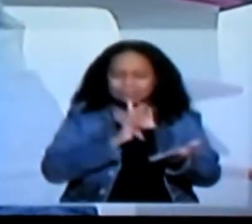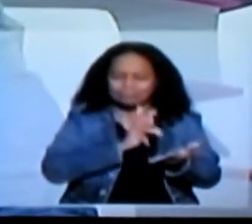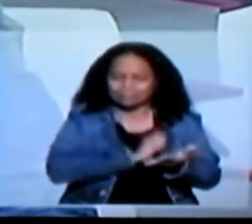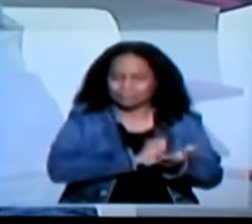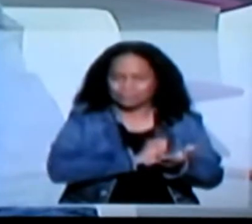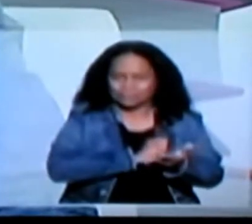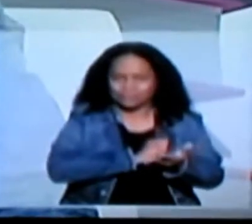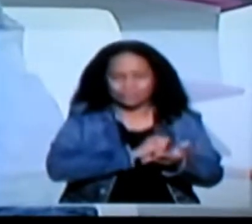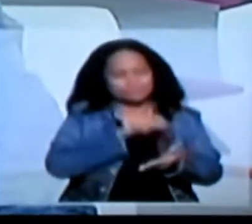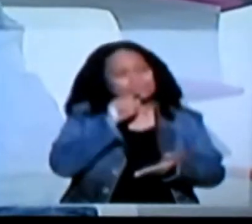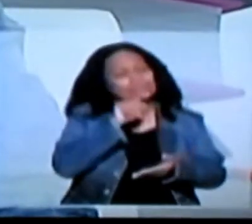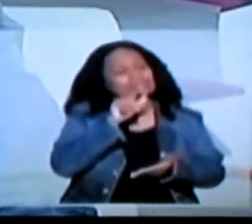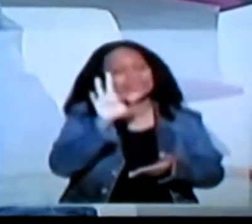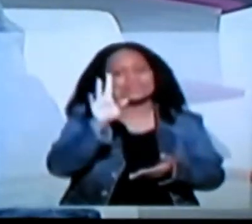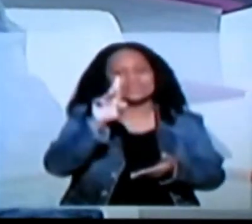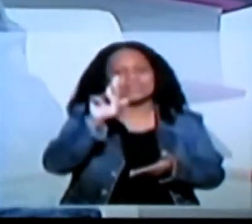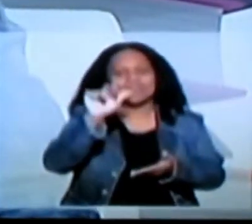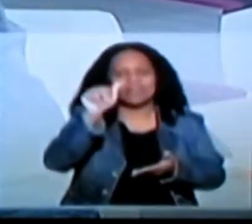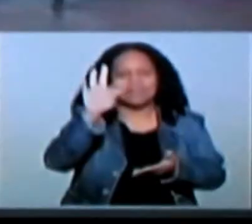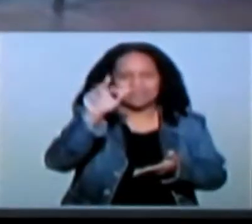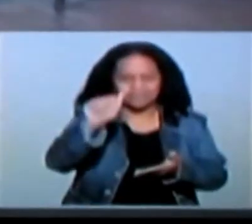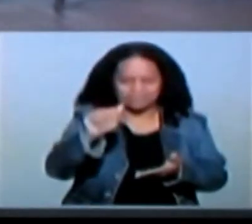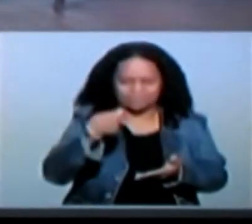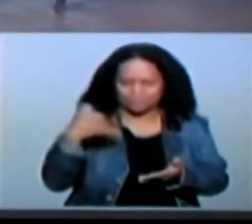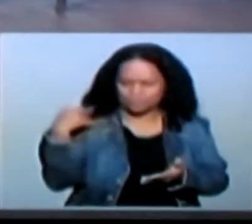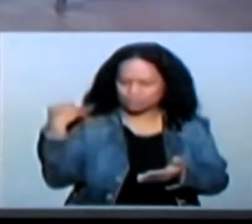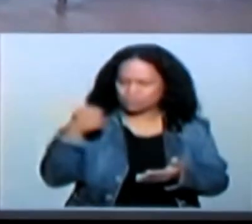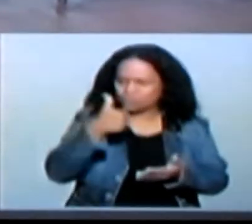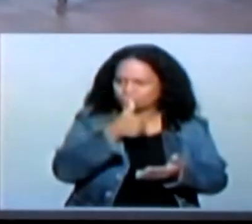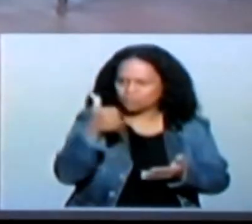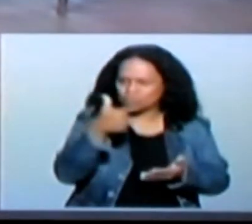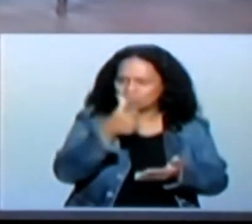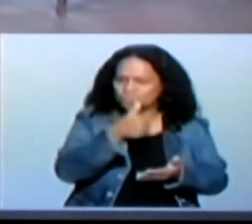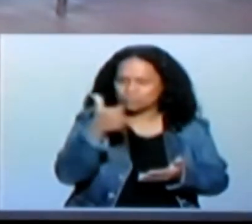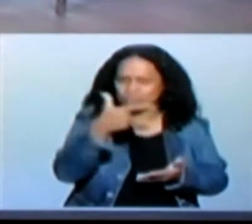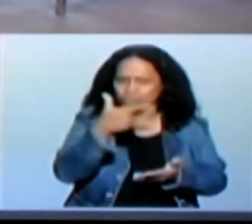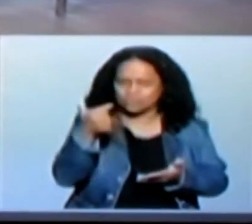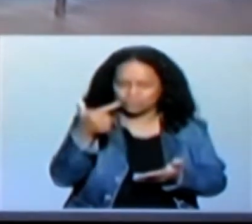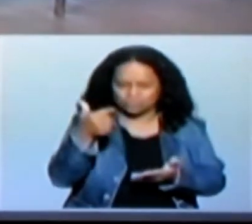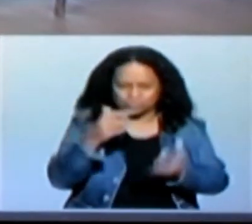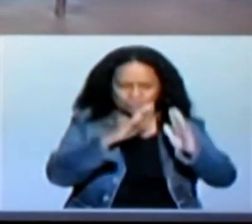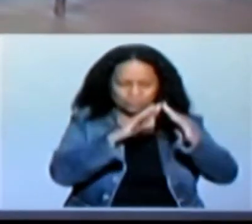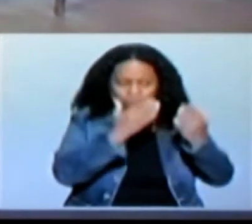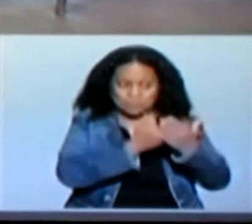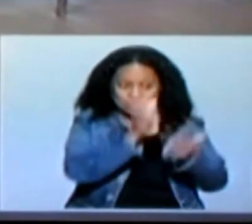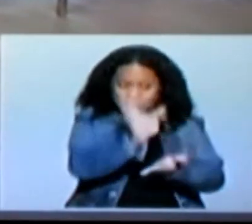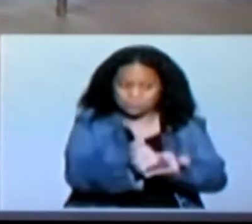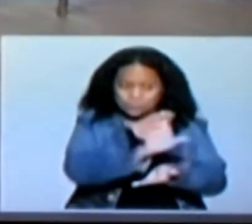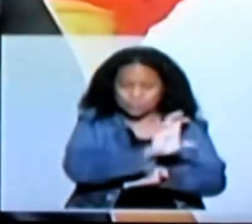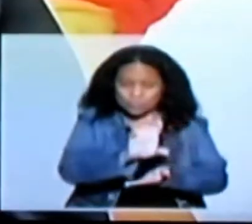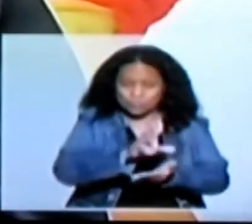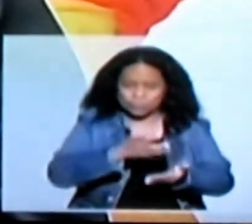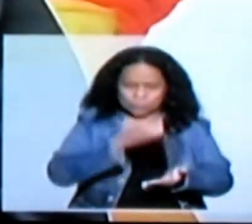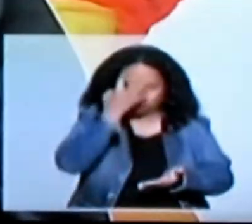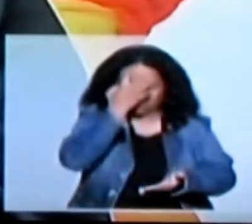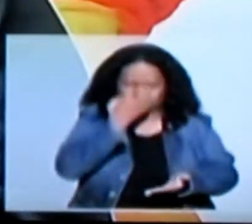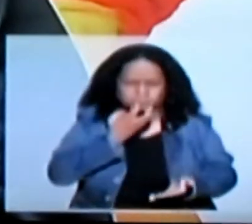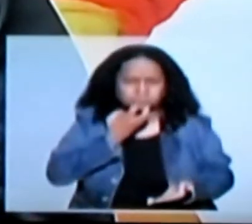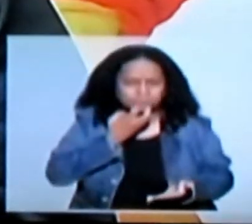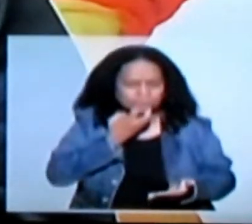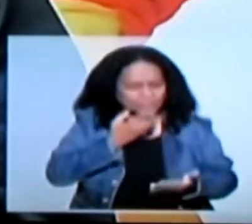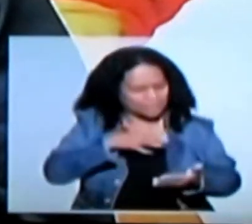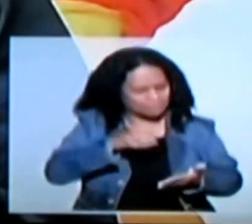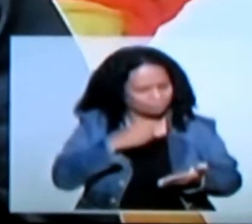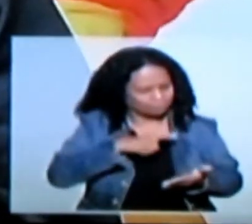fiquei apaixonada. E você, Rafa? Eu lembro bem, eu tinha 11 para 12 anos, era de um colégio católico muito rigoroso.